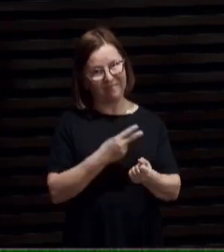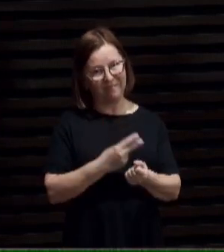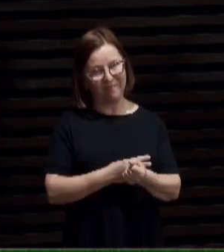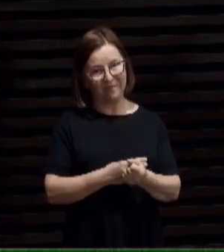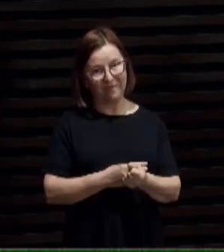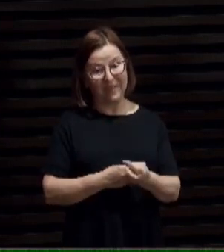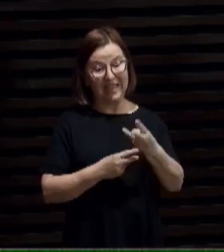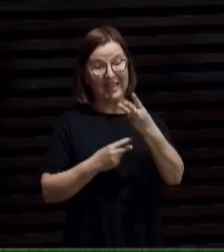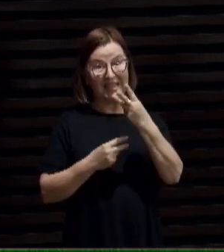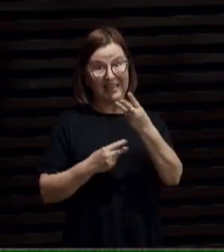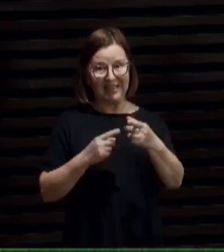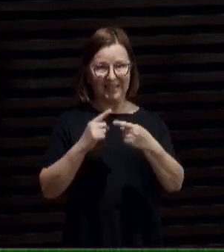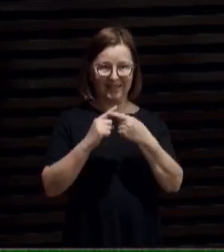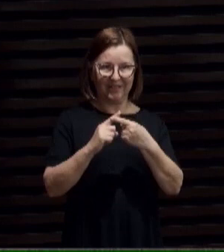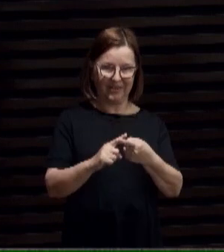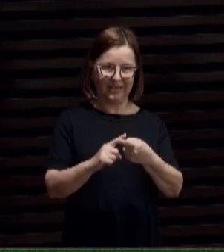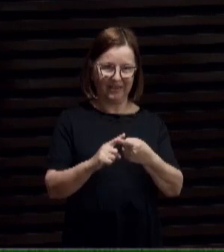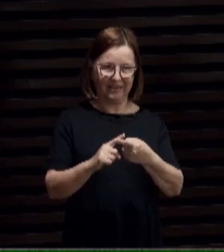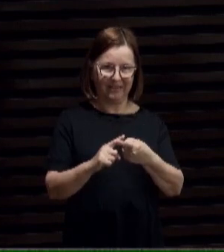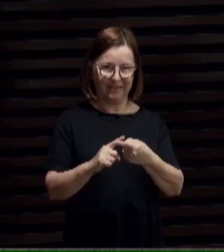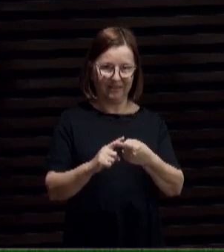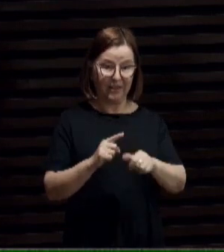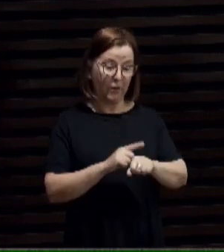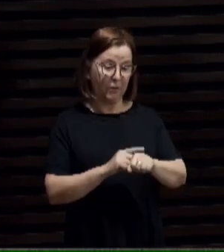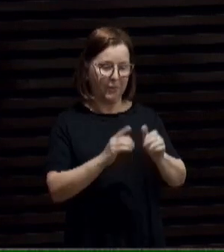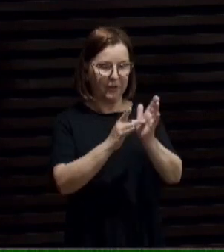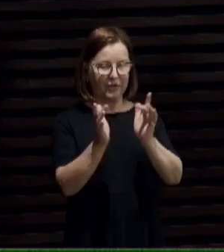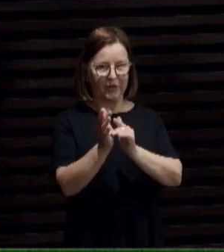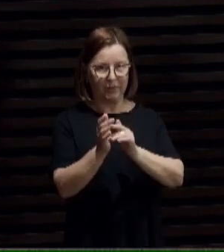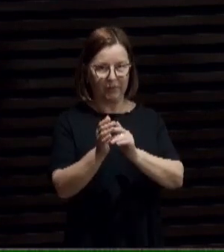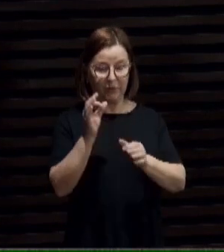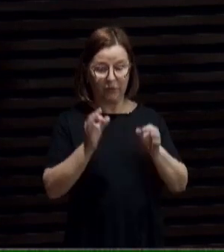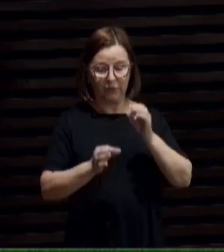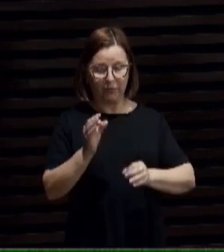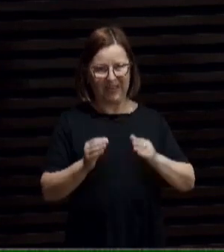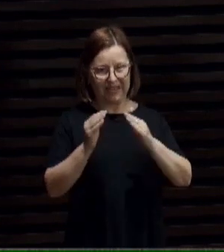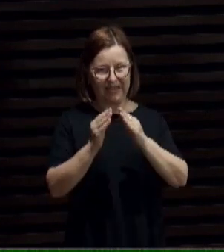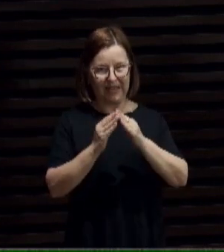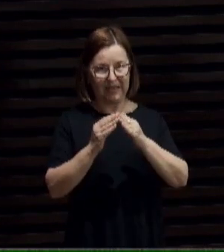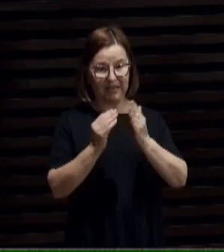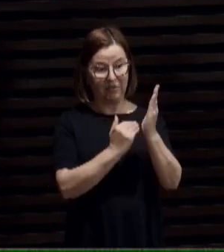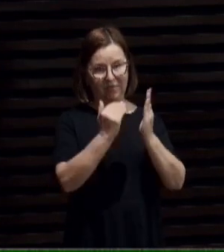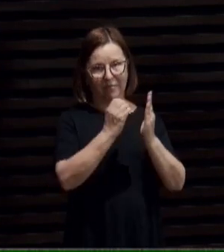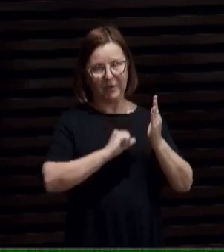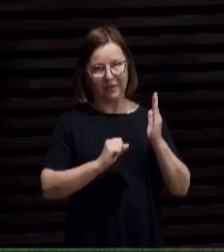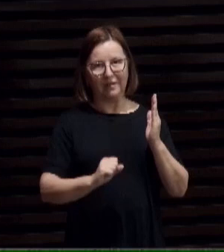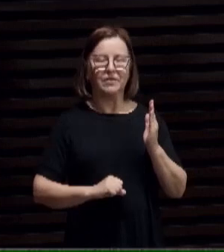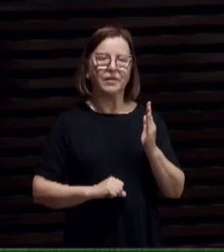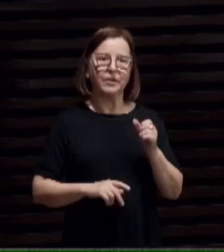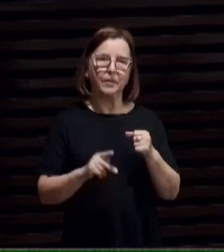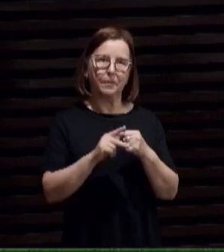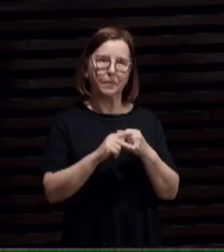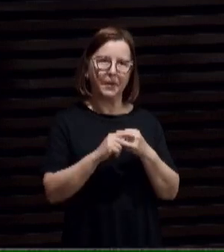3 vezes. E quando Jesus estava sendo julgado lá na casa do sumo sacerdote, Pedro